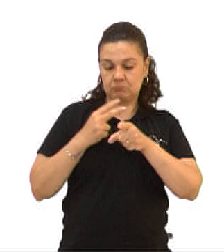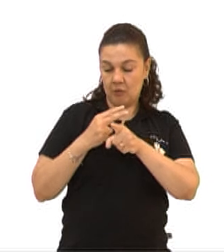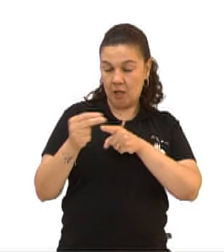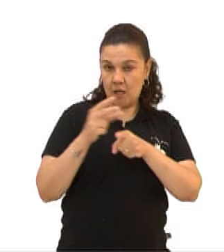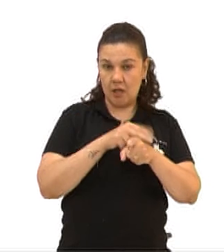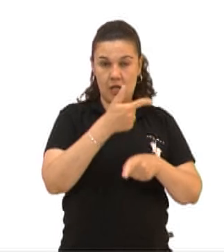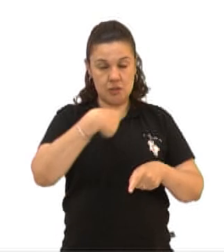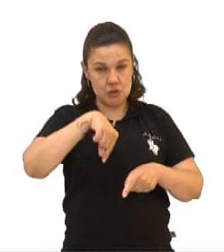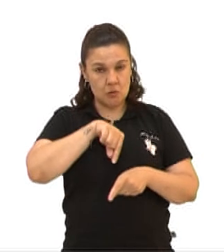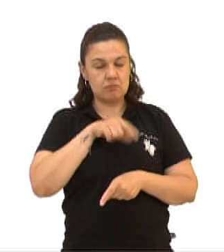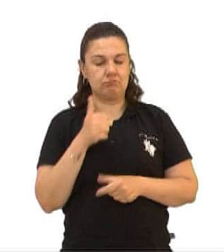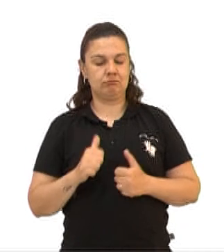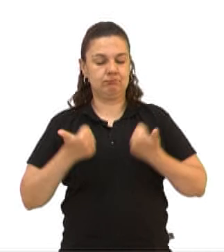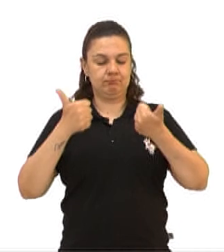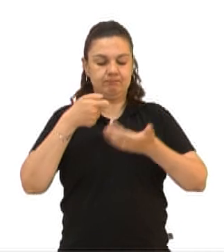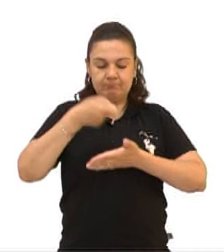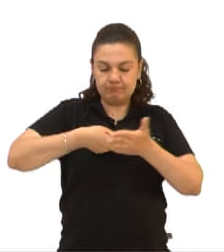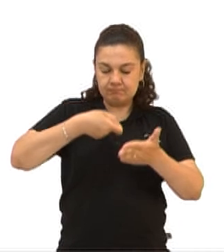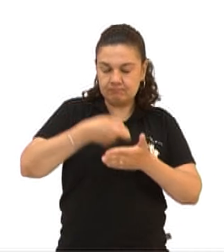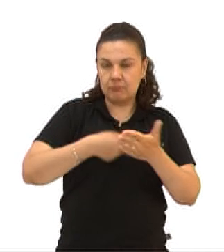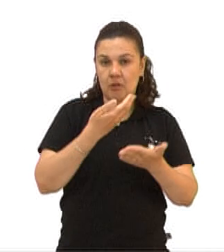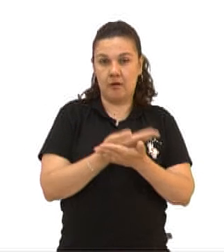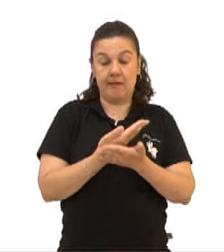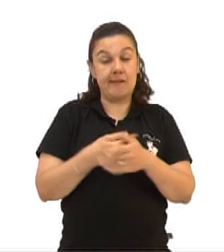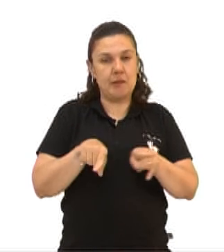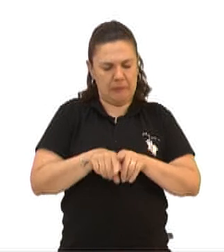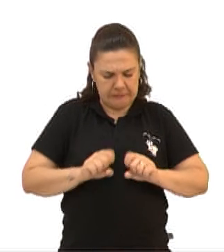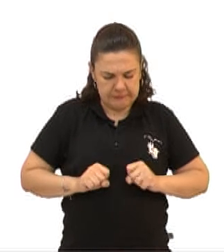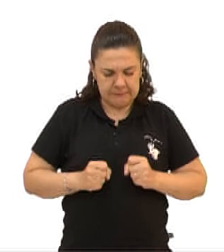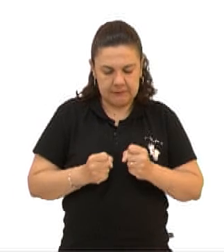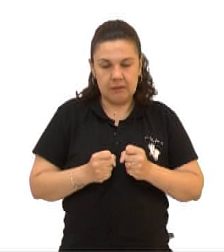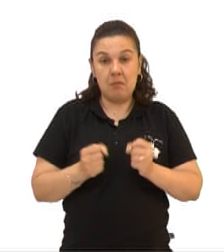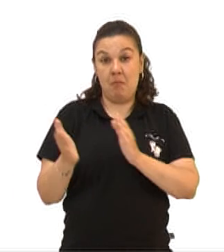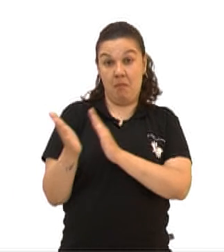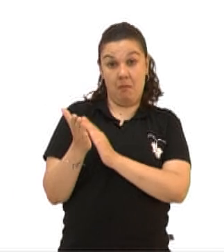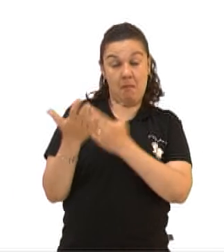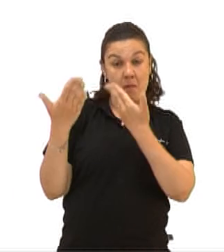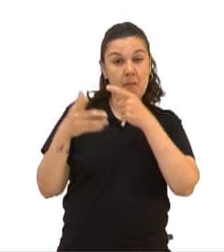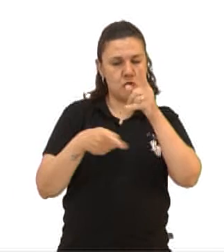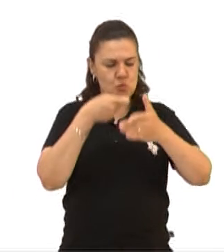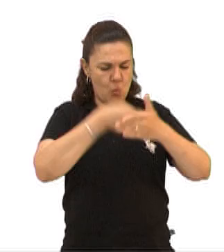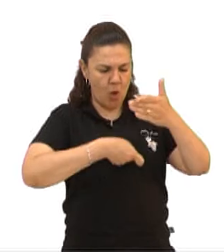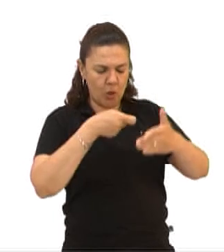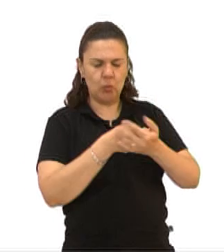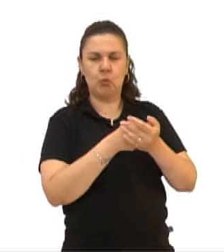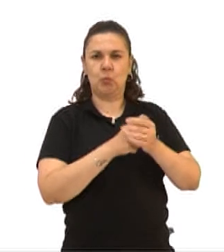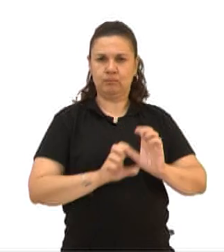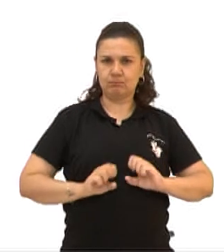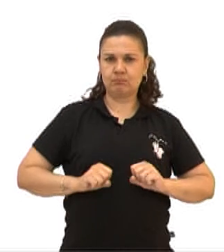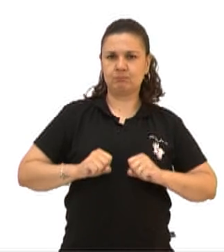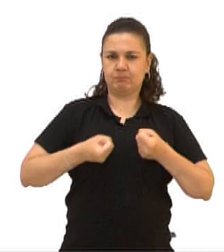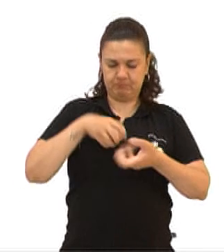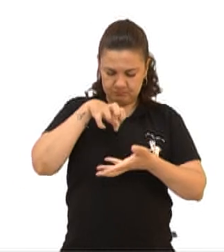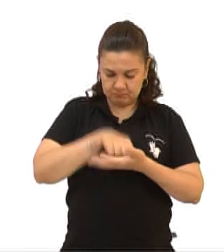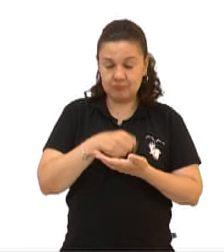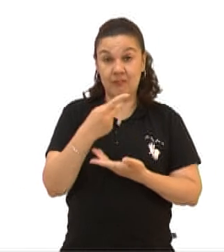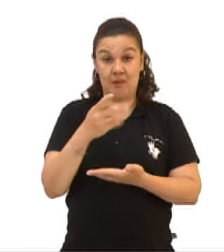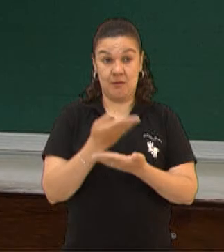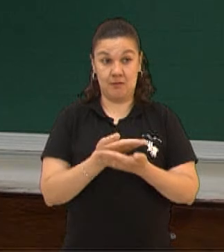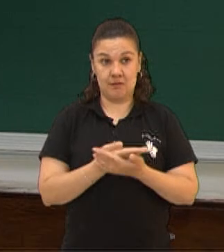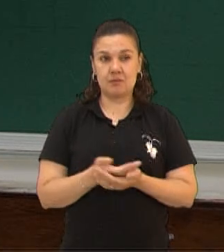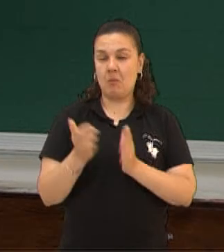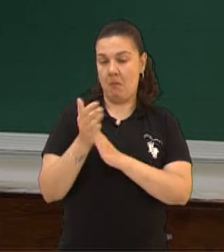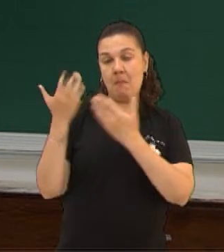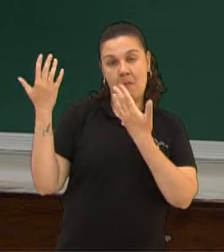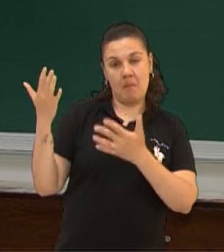são realizadas com dedicação e esforço. Parabéns por sua luta, garra e determinação em seus